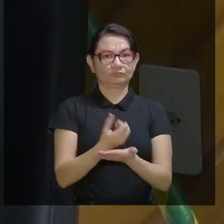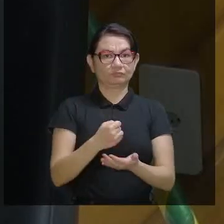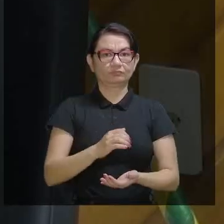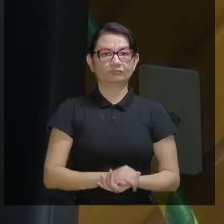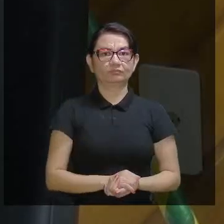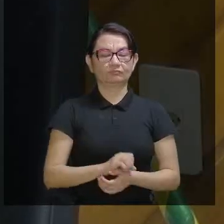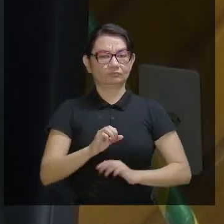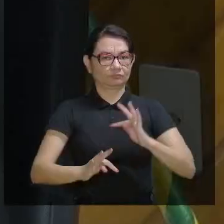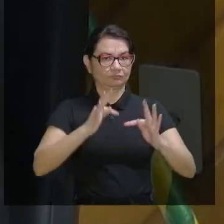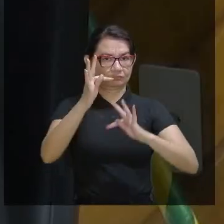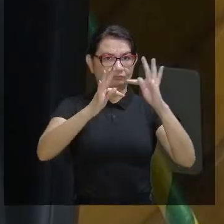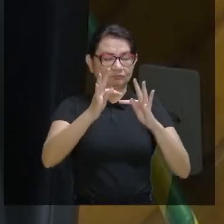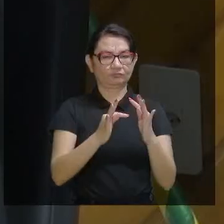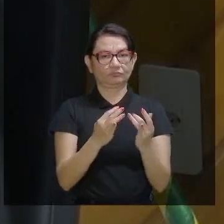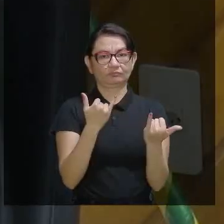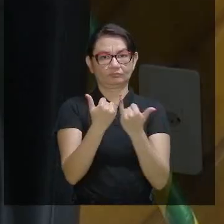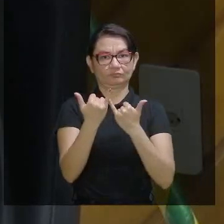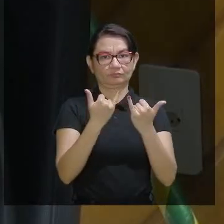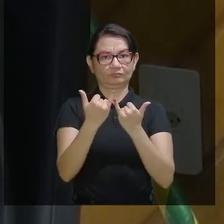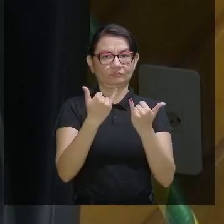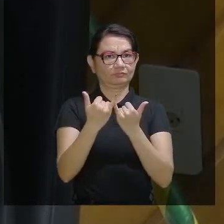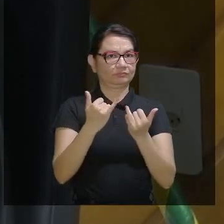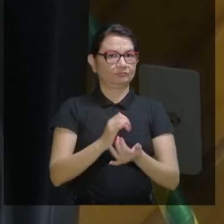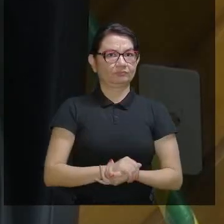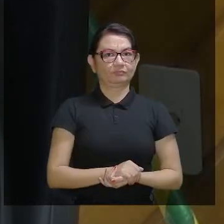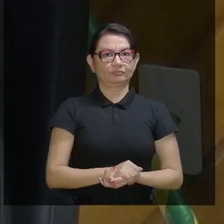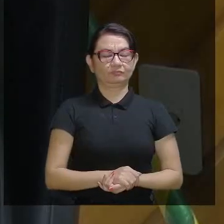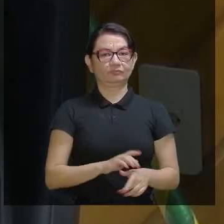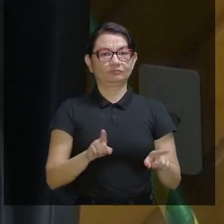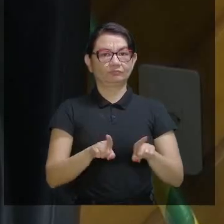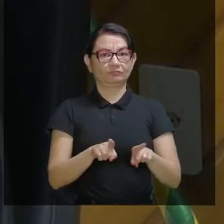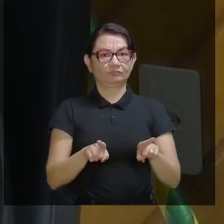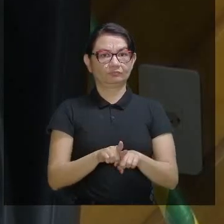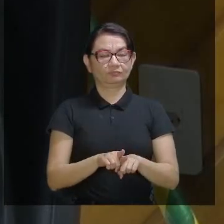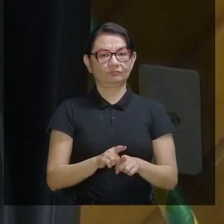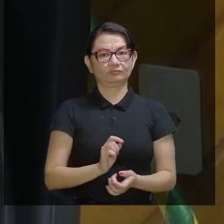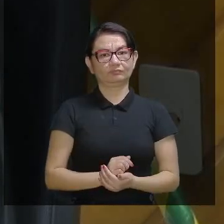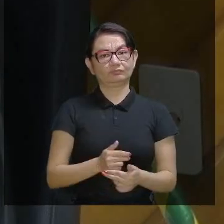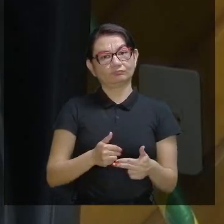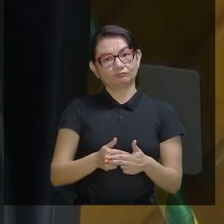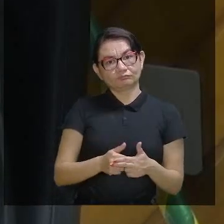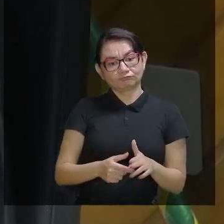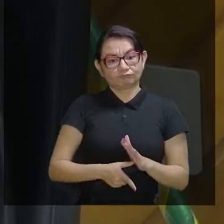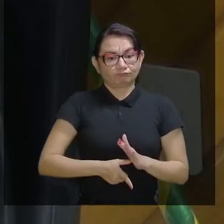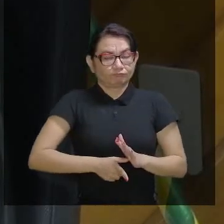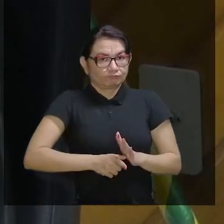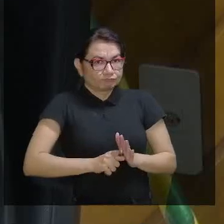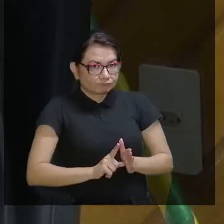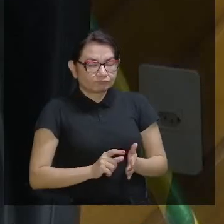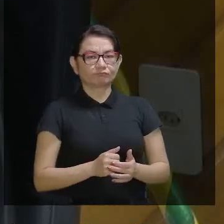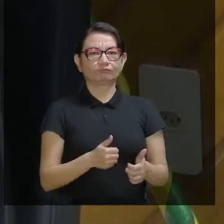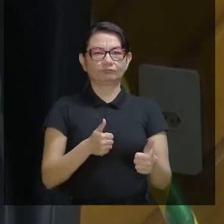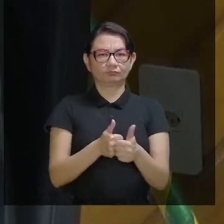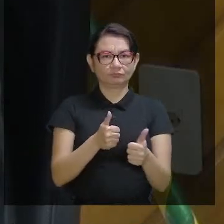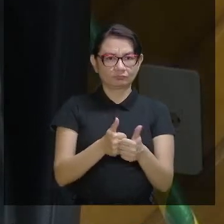ou tecnologias similares, ainda que em caráter experimental, piloto, gratuito ou descentralizado, deverão